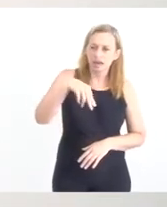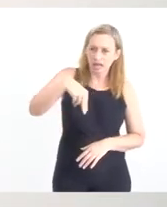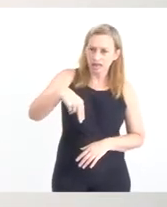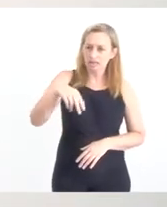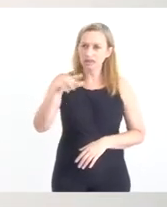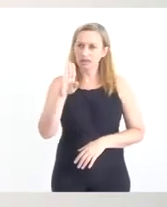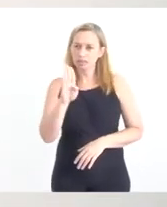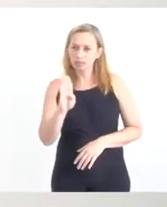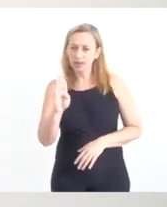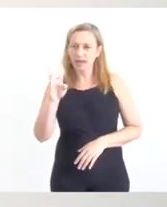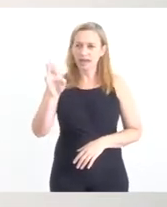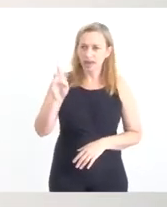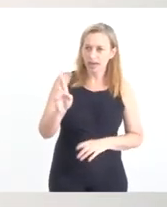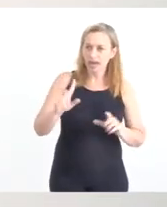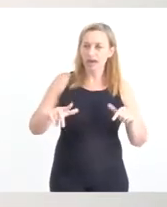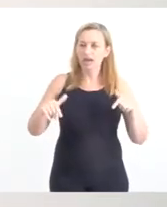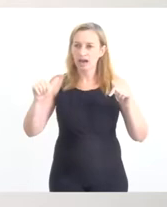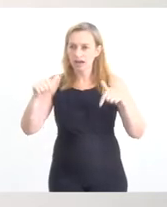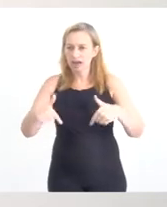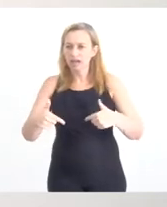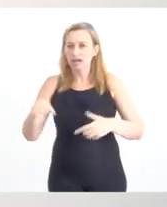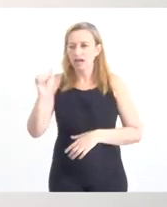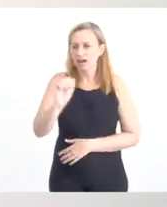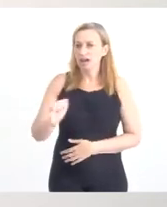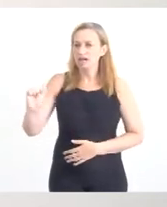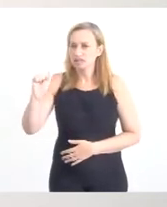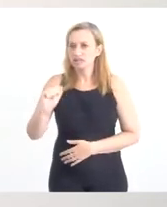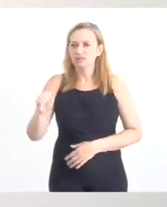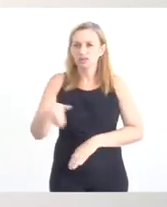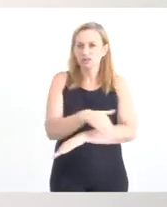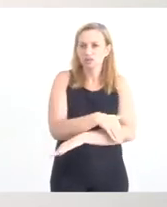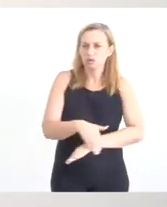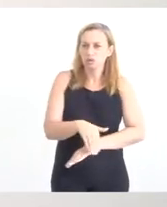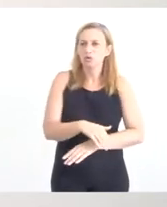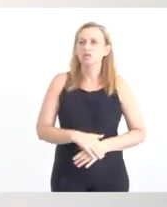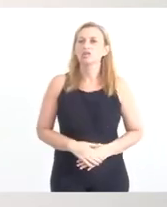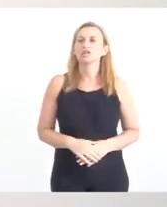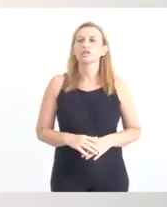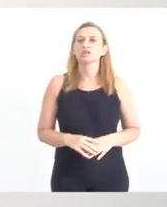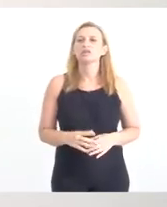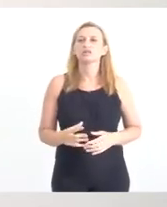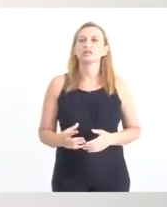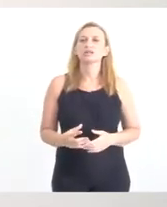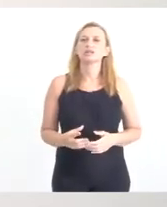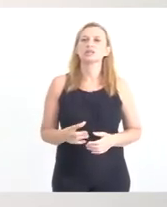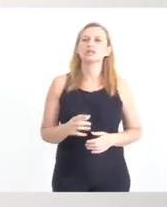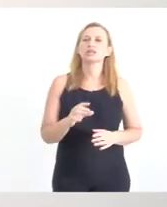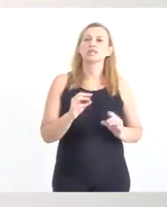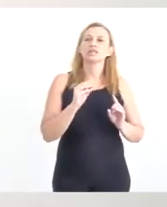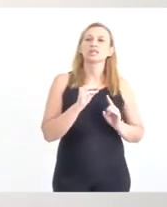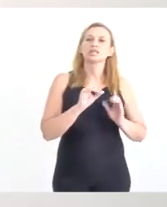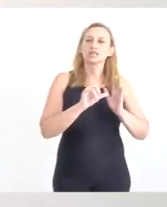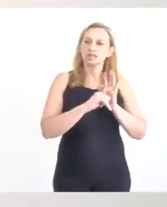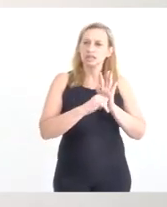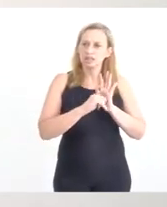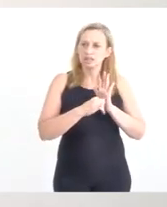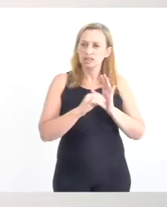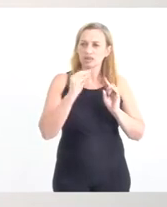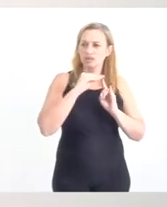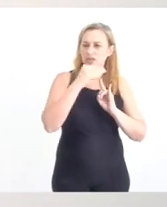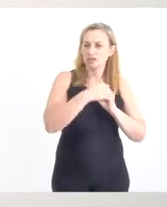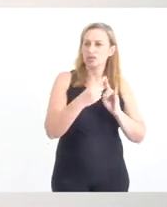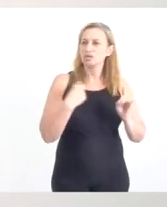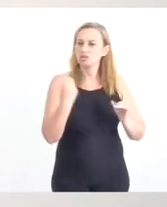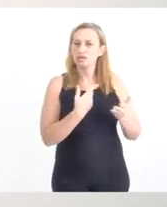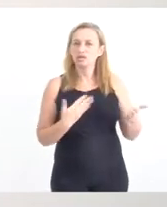nação basquete de rua foi uma das beneficiadas pelo edital da Fiocruz edital